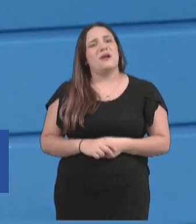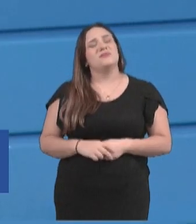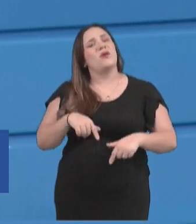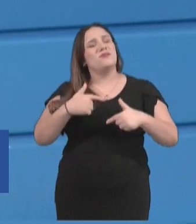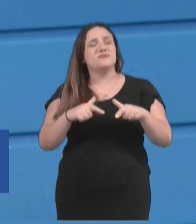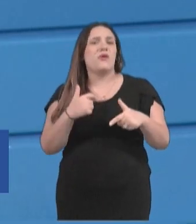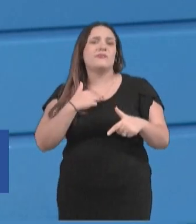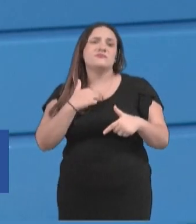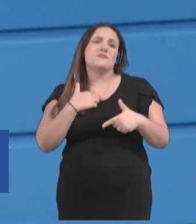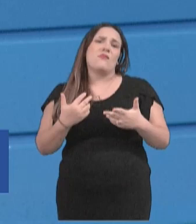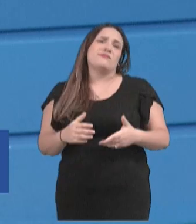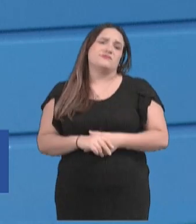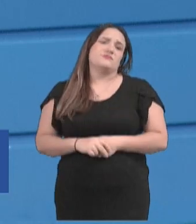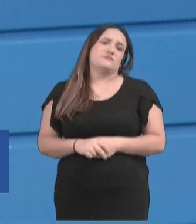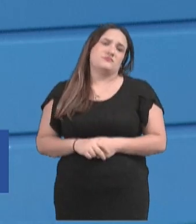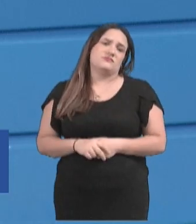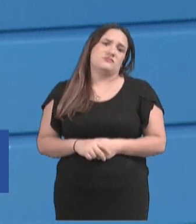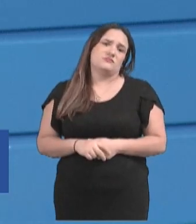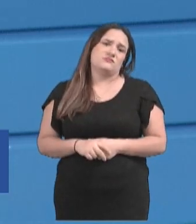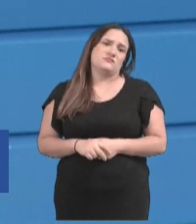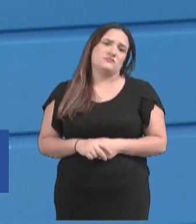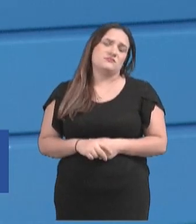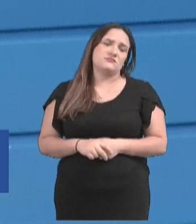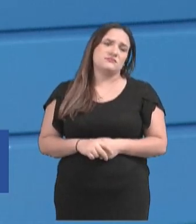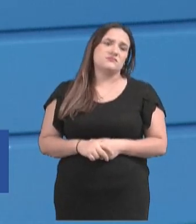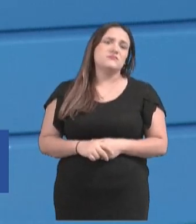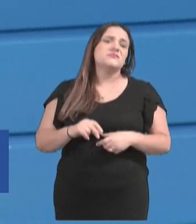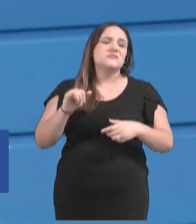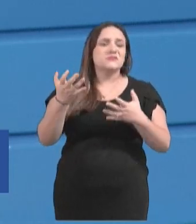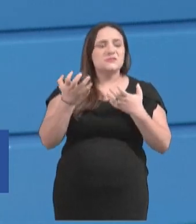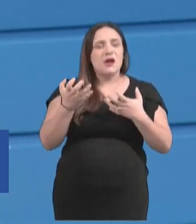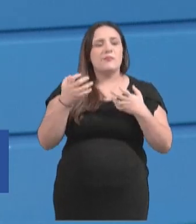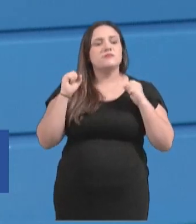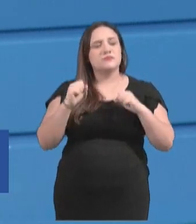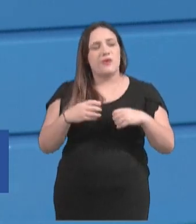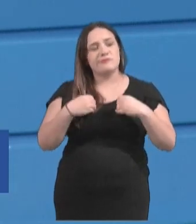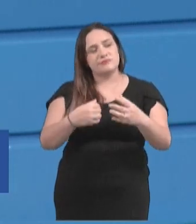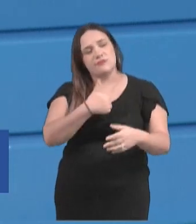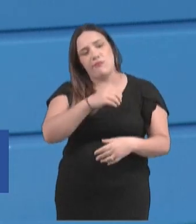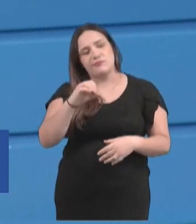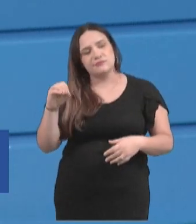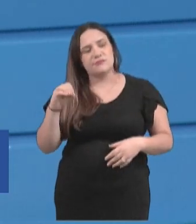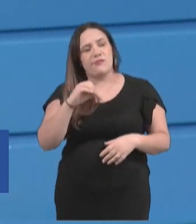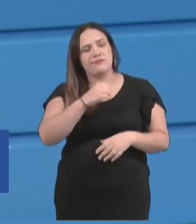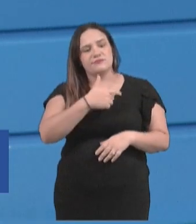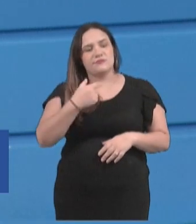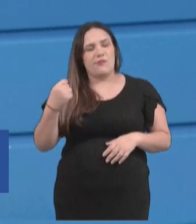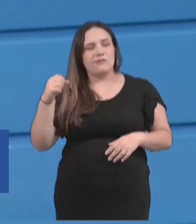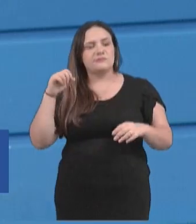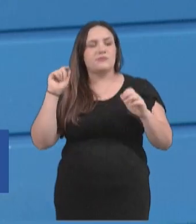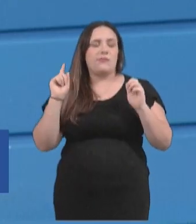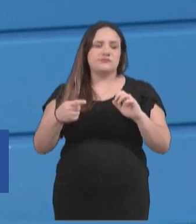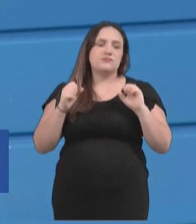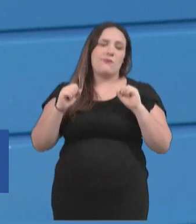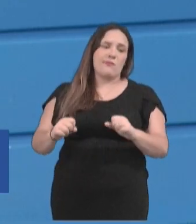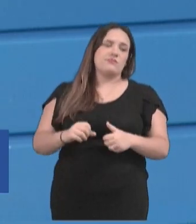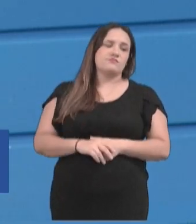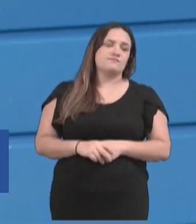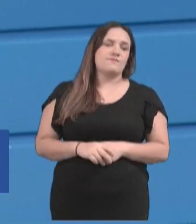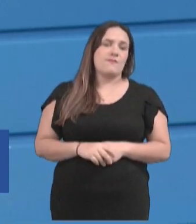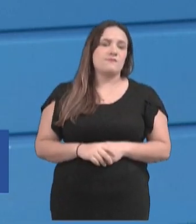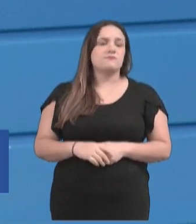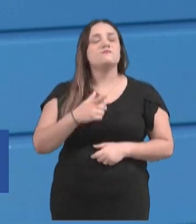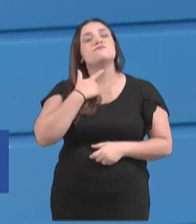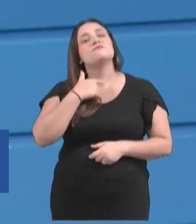você podia dar. Agora melhorou, você pode dar. Quer dar 100 mil, 200 mil para o seu empregado, não conta mais como salário, porque é uma coisa que você está fazendo de livre e